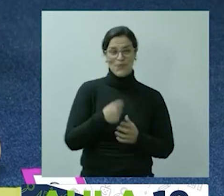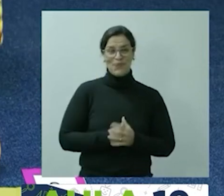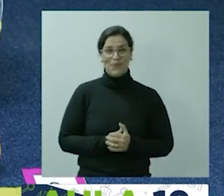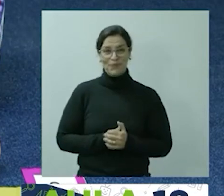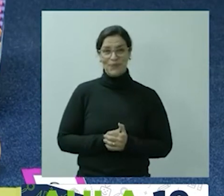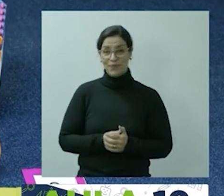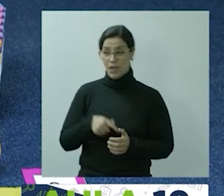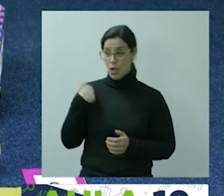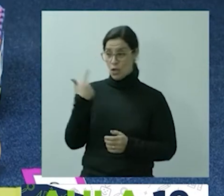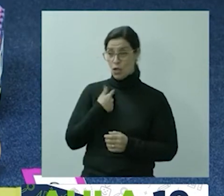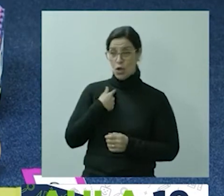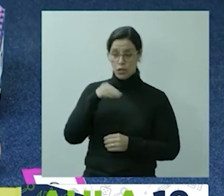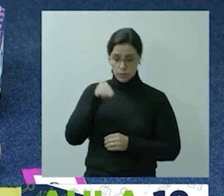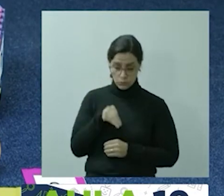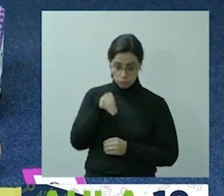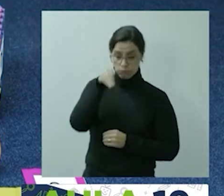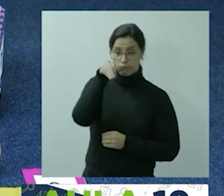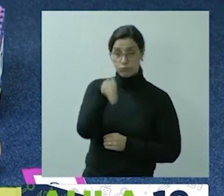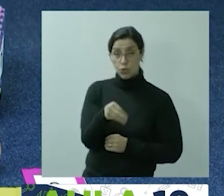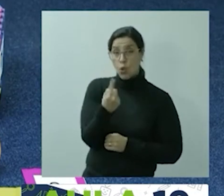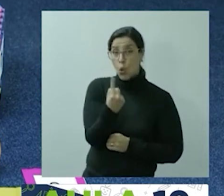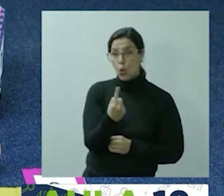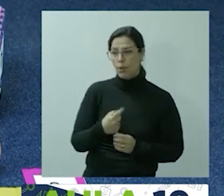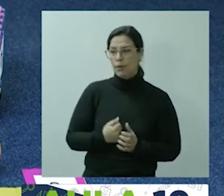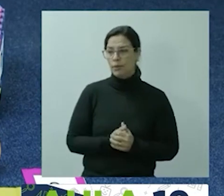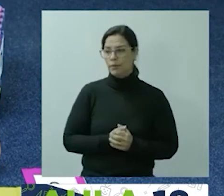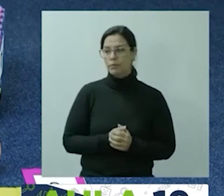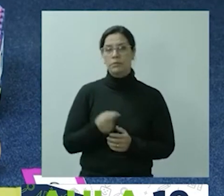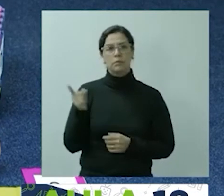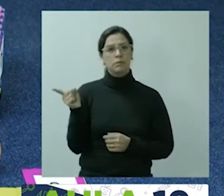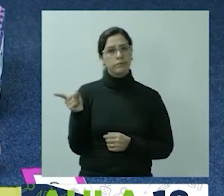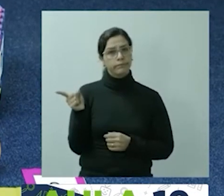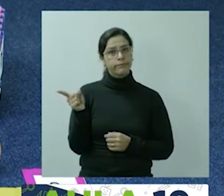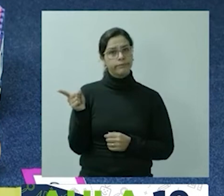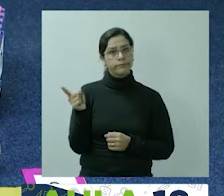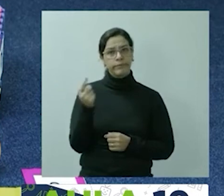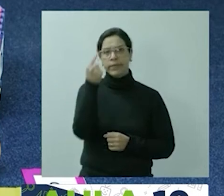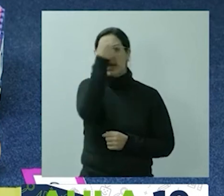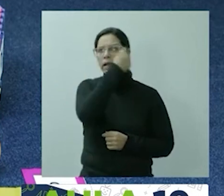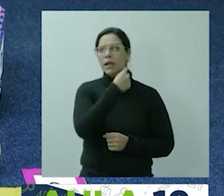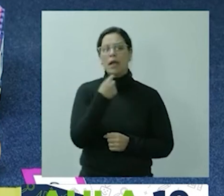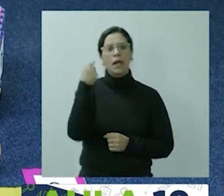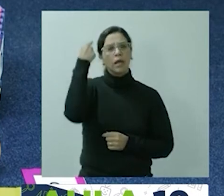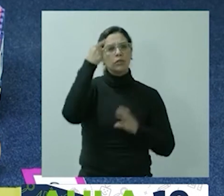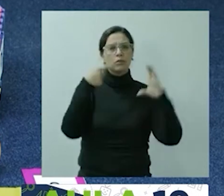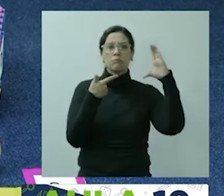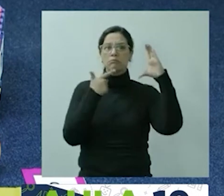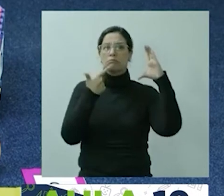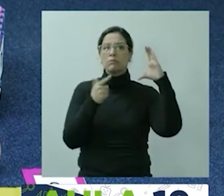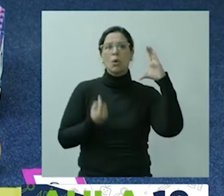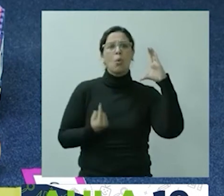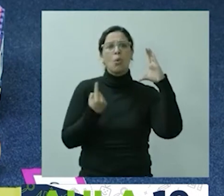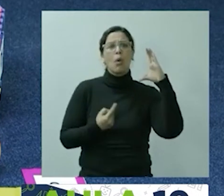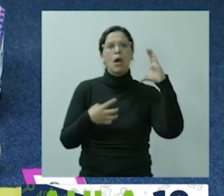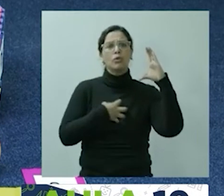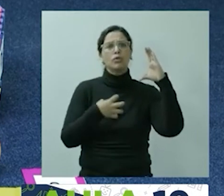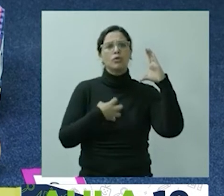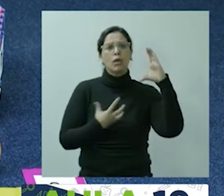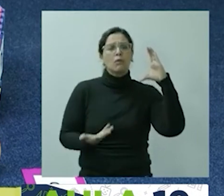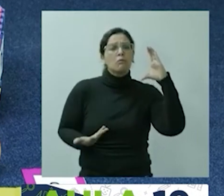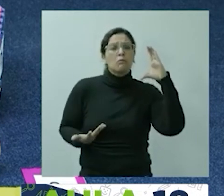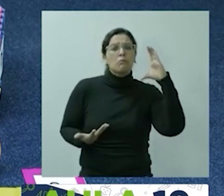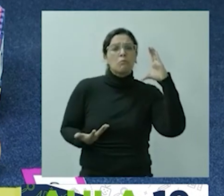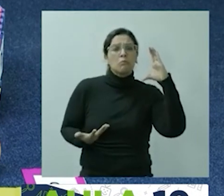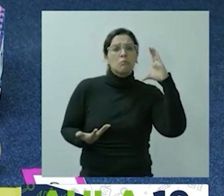1. Então, eu vou andar uma casinha. Olha só, o que será que essa carinha está mostrando